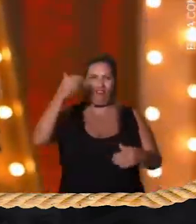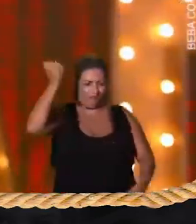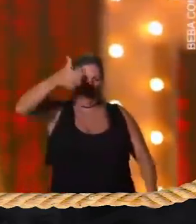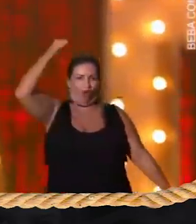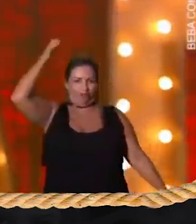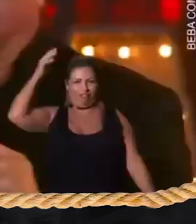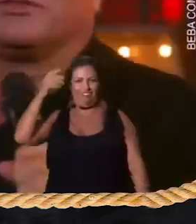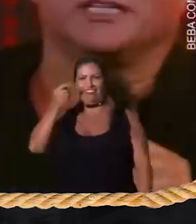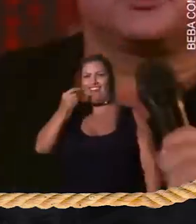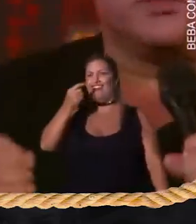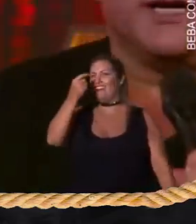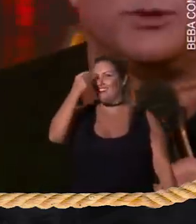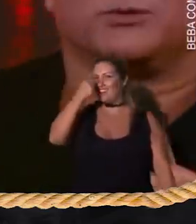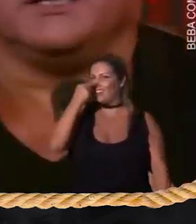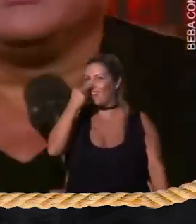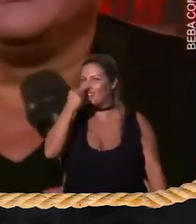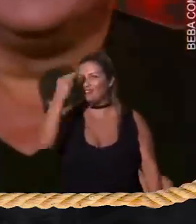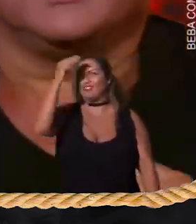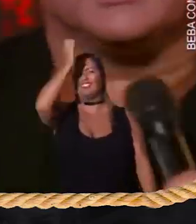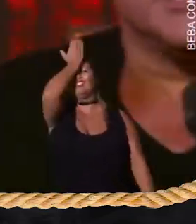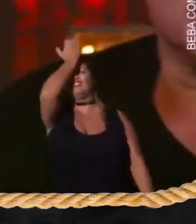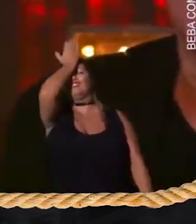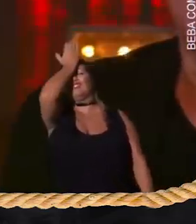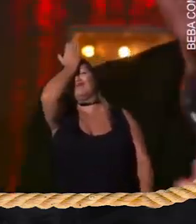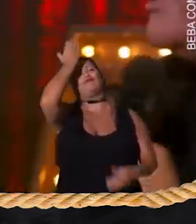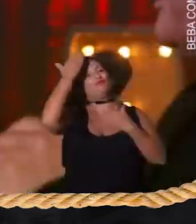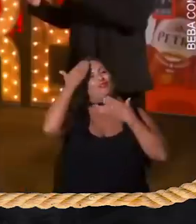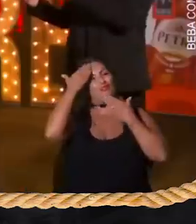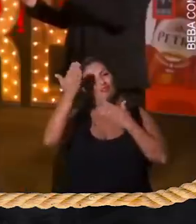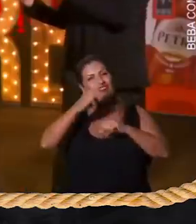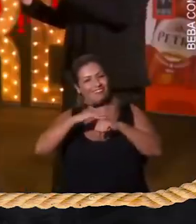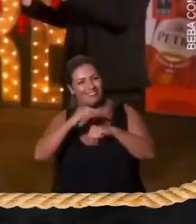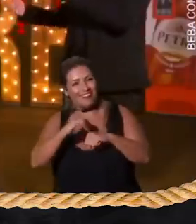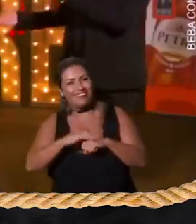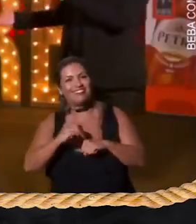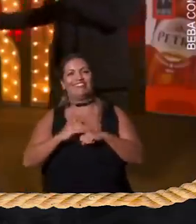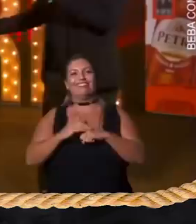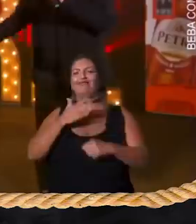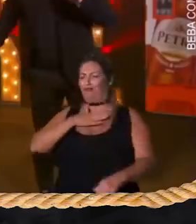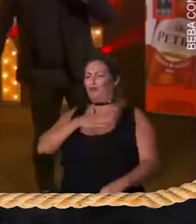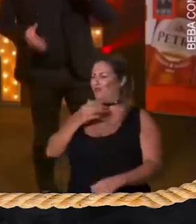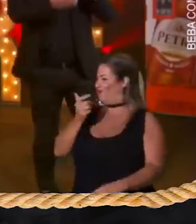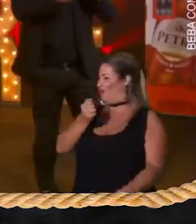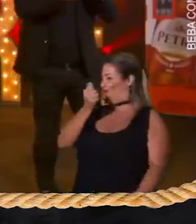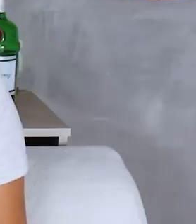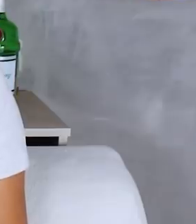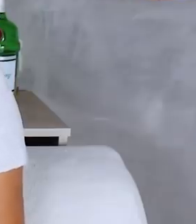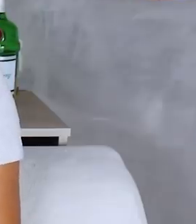Zé Neto e Cristiano, um beijão pra vocês. Muito obrigado pelo carinho de estar assistindo a nossa live, né? Nossa, maravilhoso. Porra, foda, né? Puxa